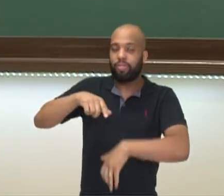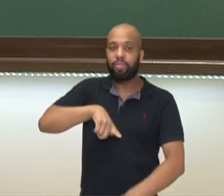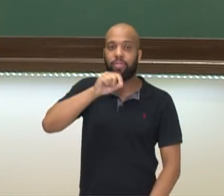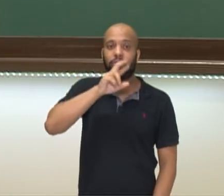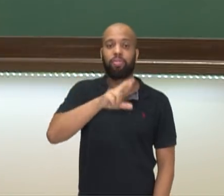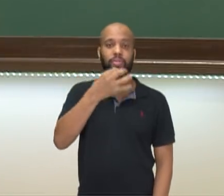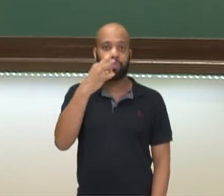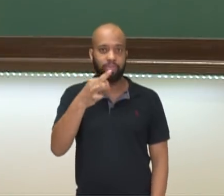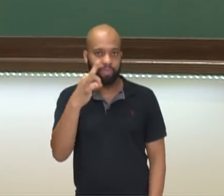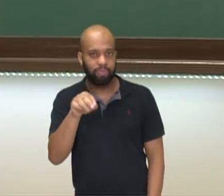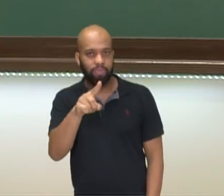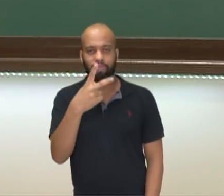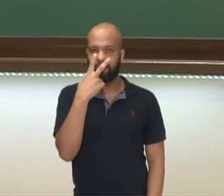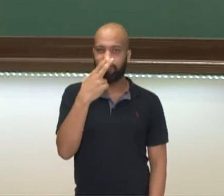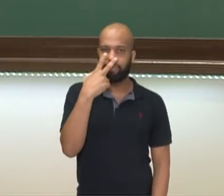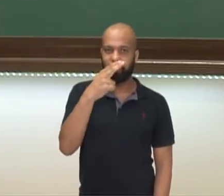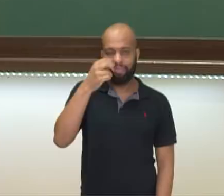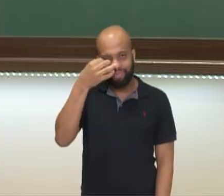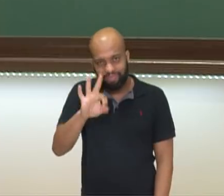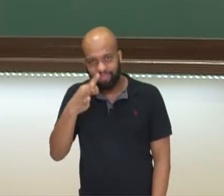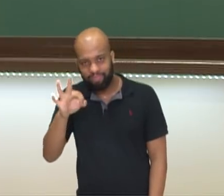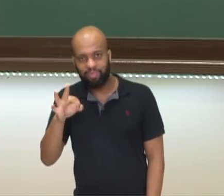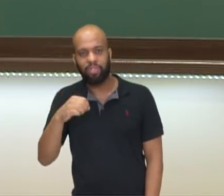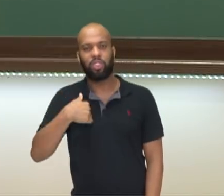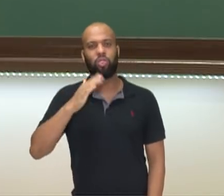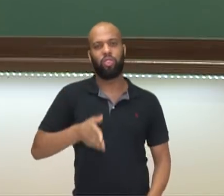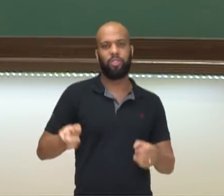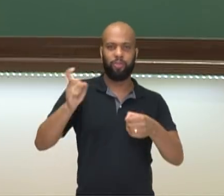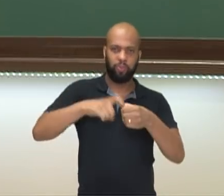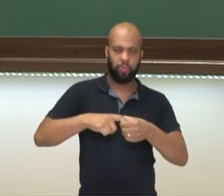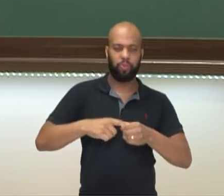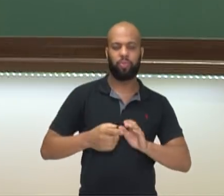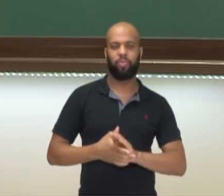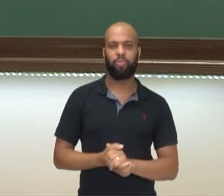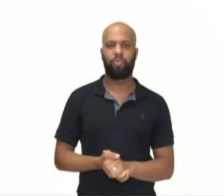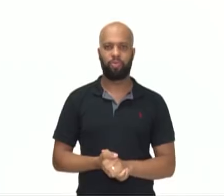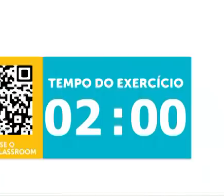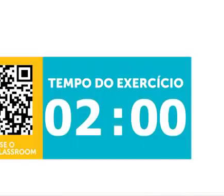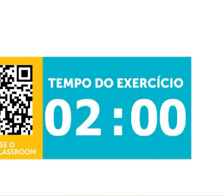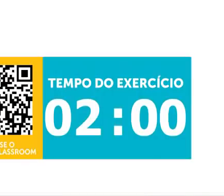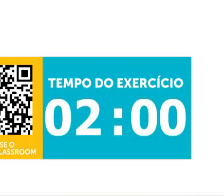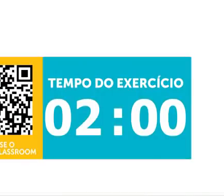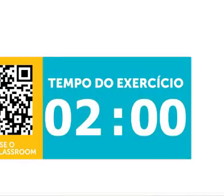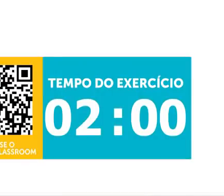qual é a alternativa que vocês acham que deve ser a verdadeira e já voltamos com a resposta.